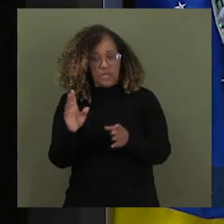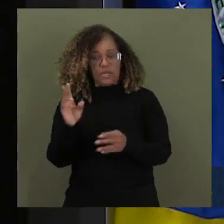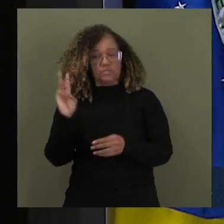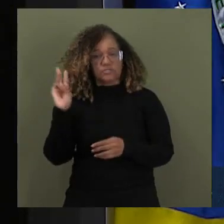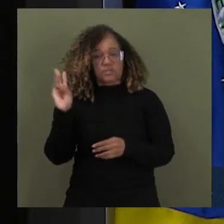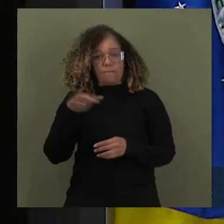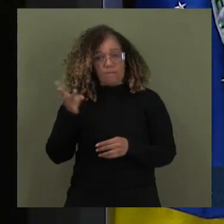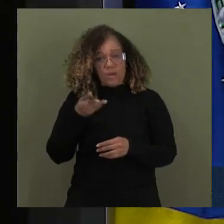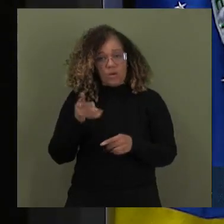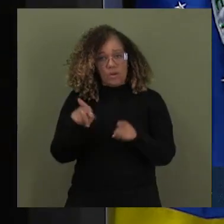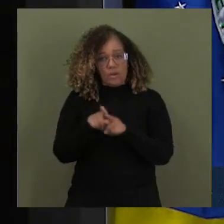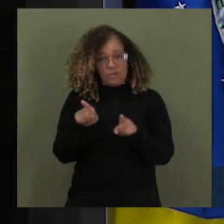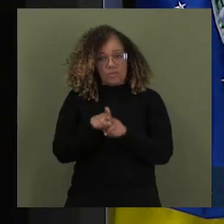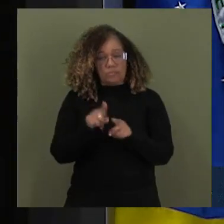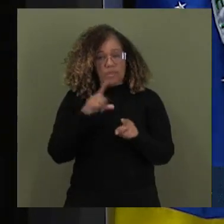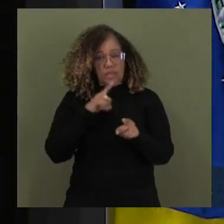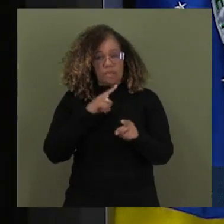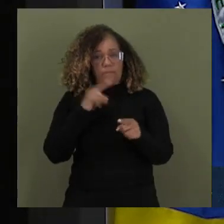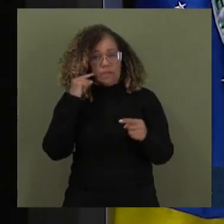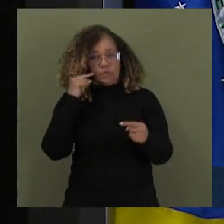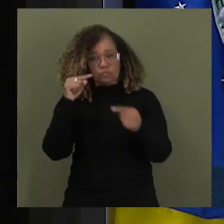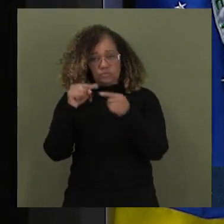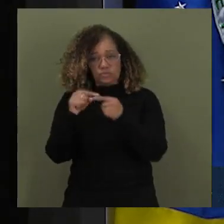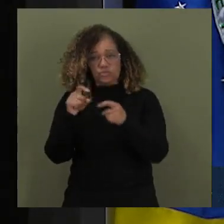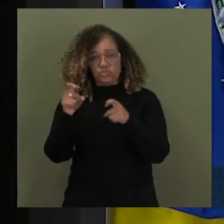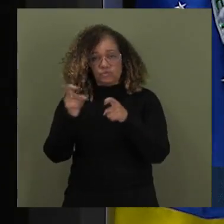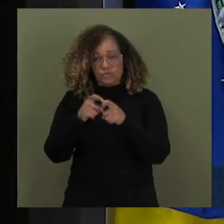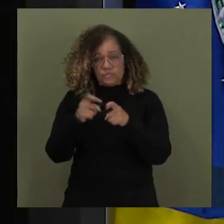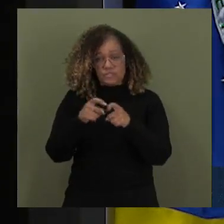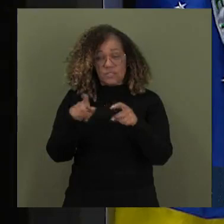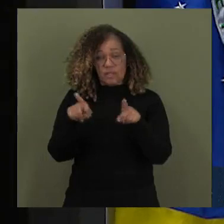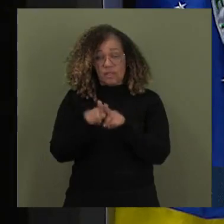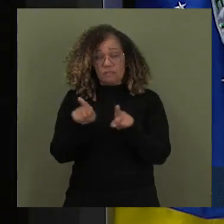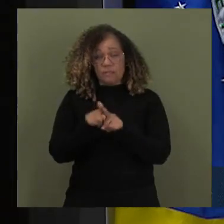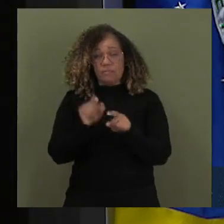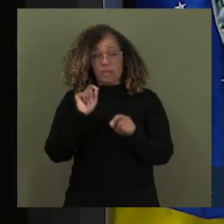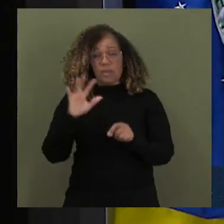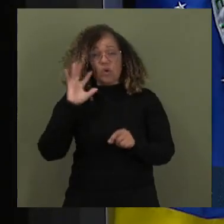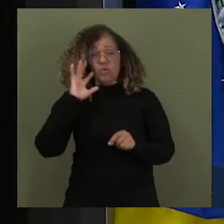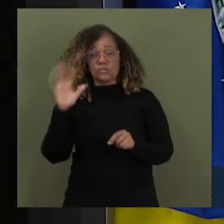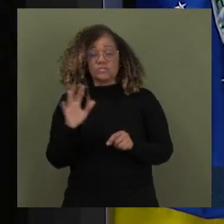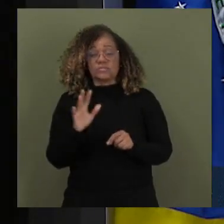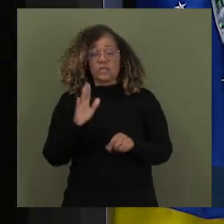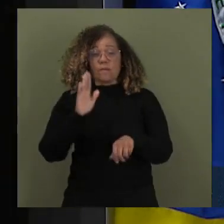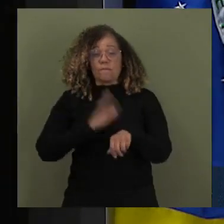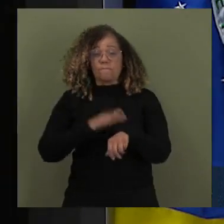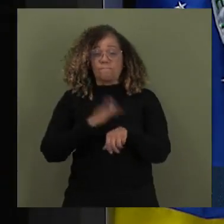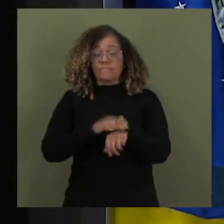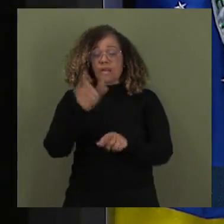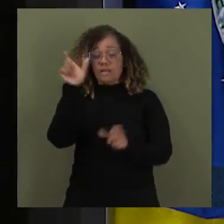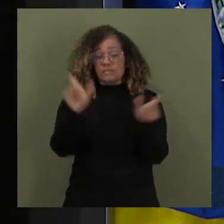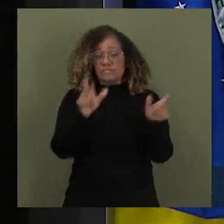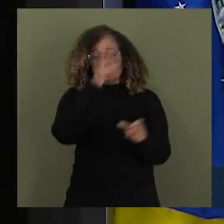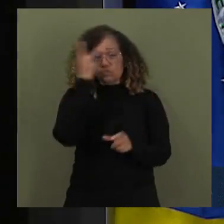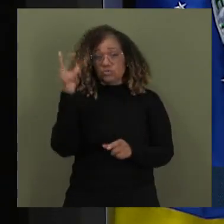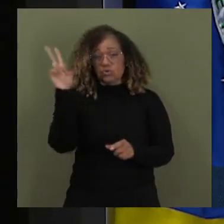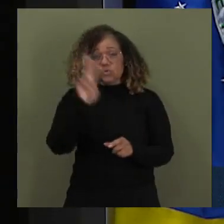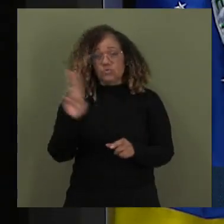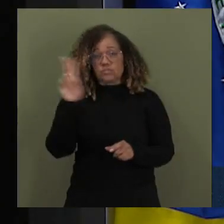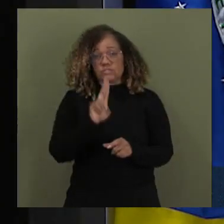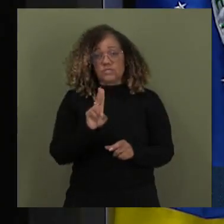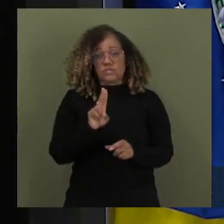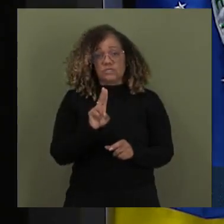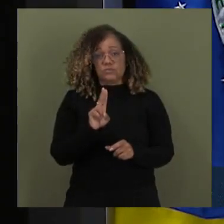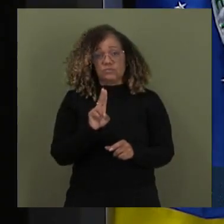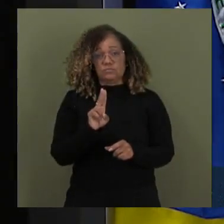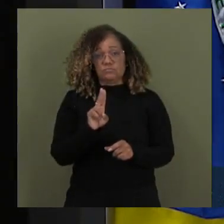e recreativos em Washington e no Colorado causou um grande aumento do uso de droga, principalmente na população entre